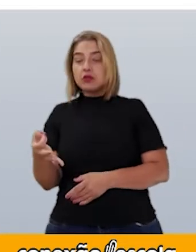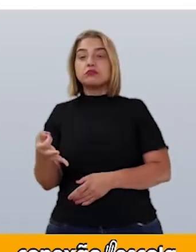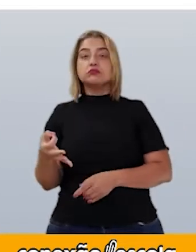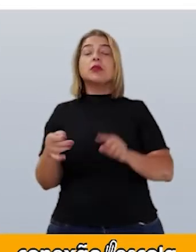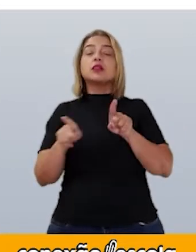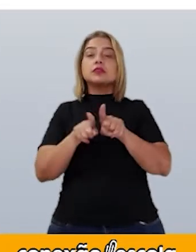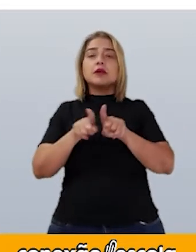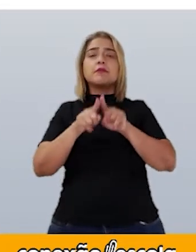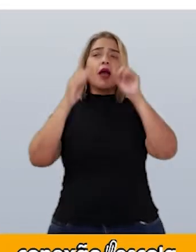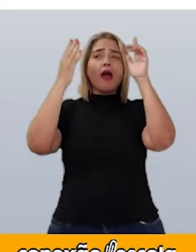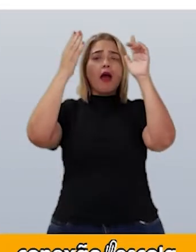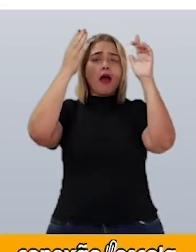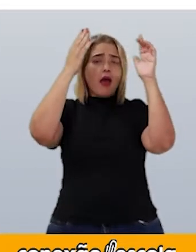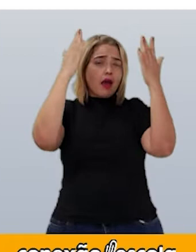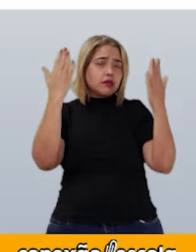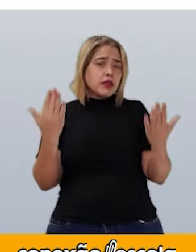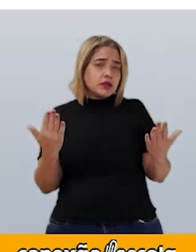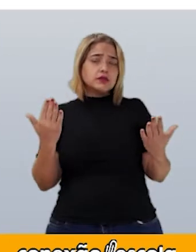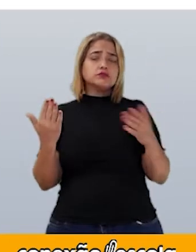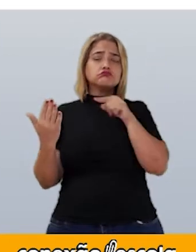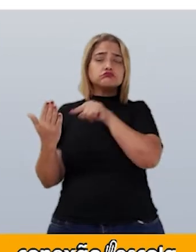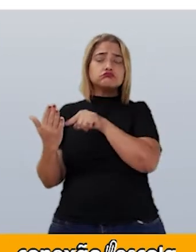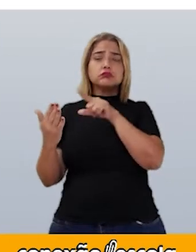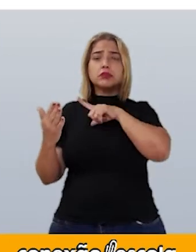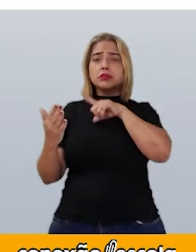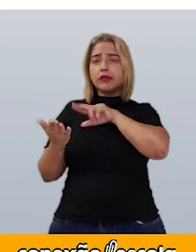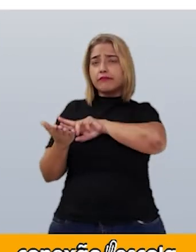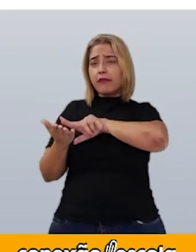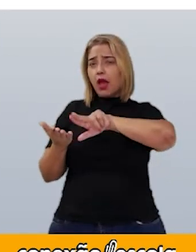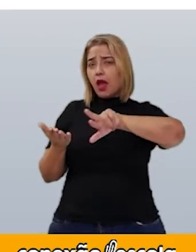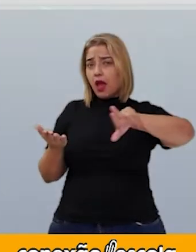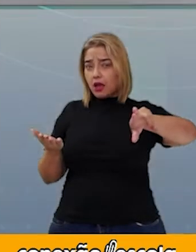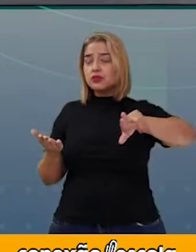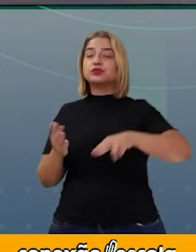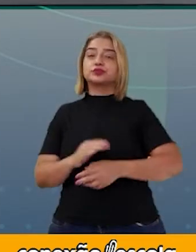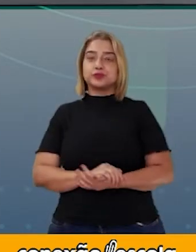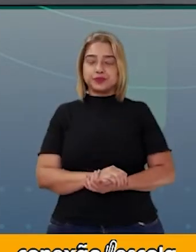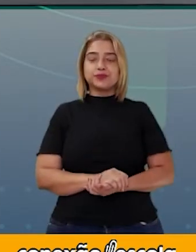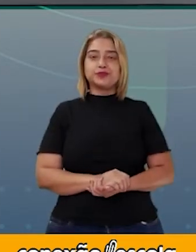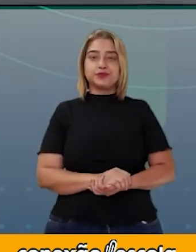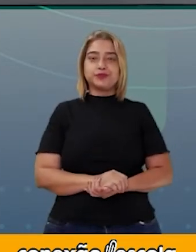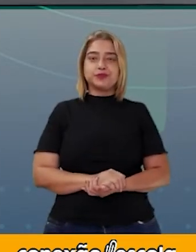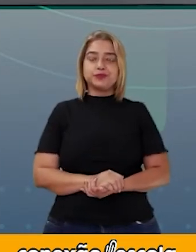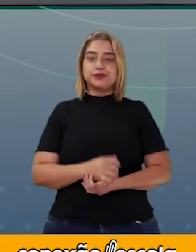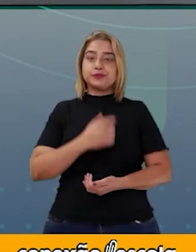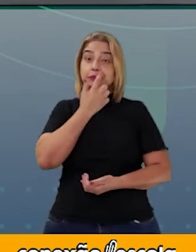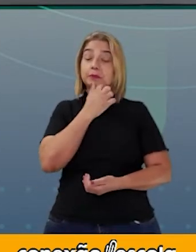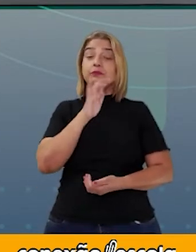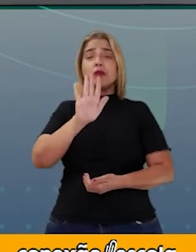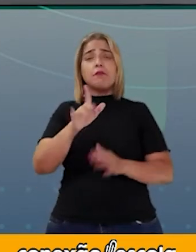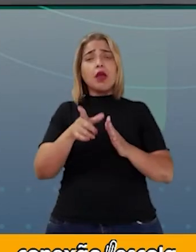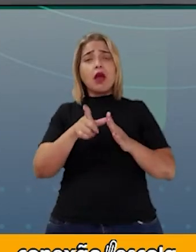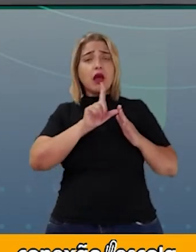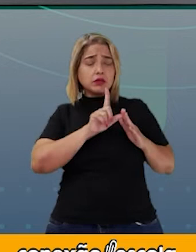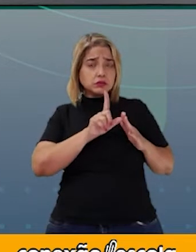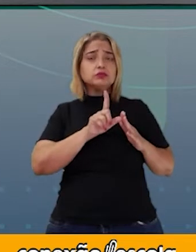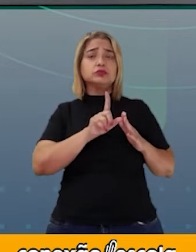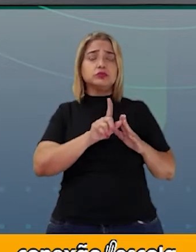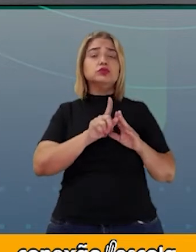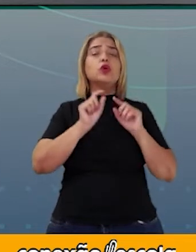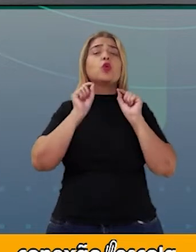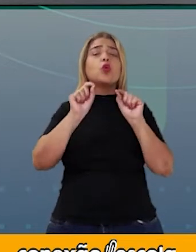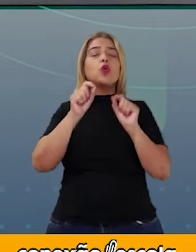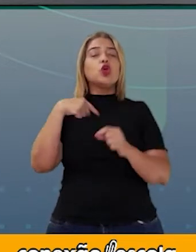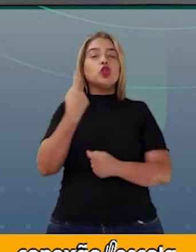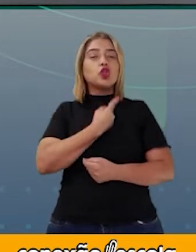de analisar a opinião em textos variados. Mas antes de nós chegarmos até esse momento,